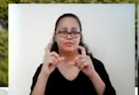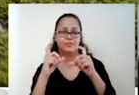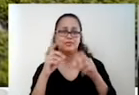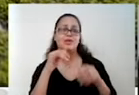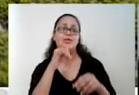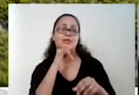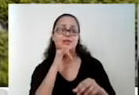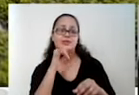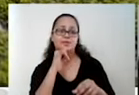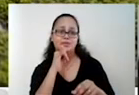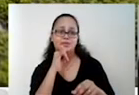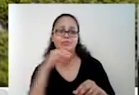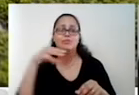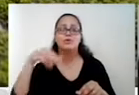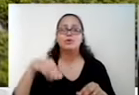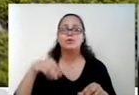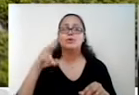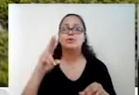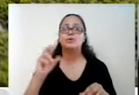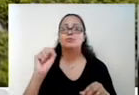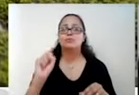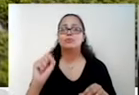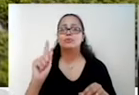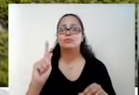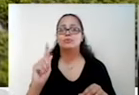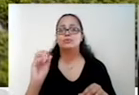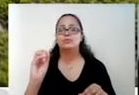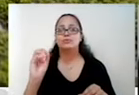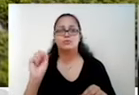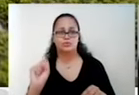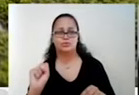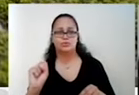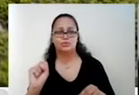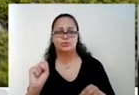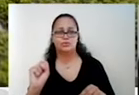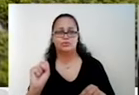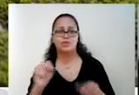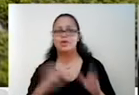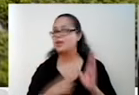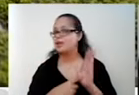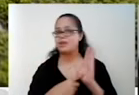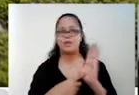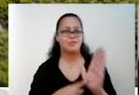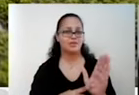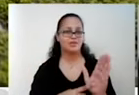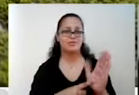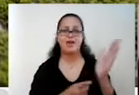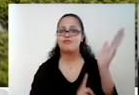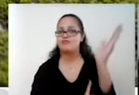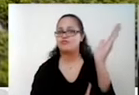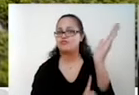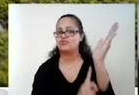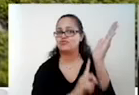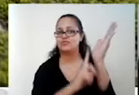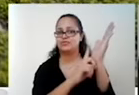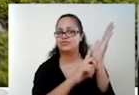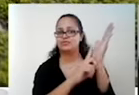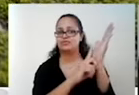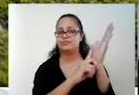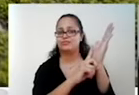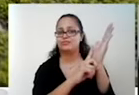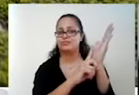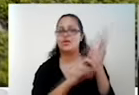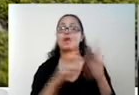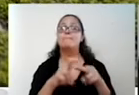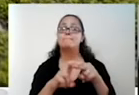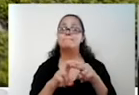os musgos. As briófitas, elas não apresentavam vasos condutores e por esse motivo elas ficavam